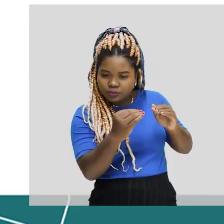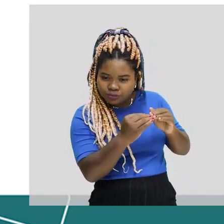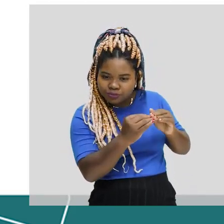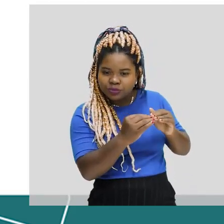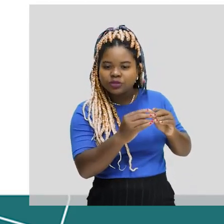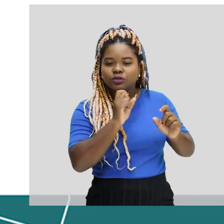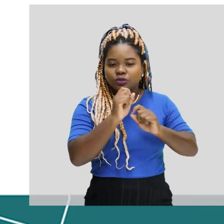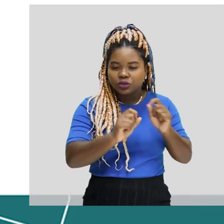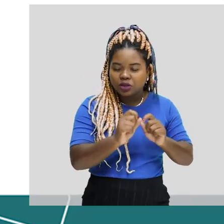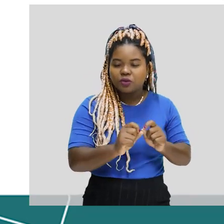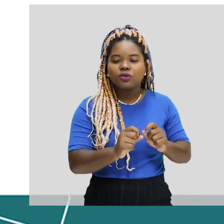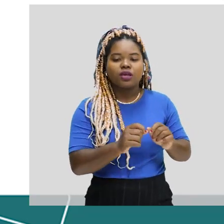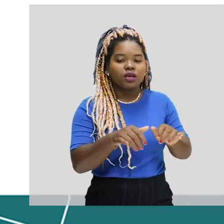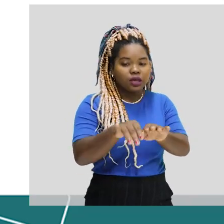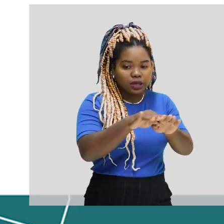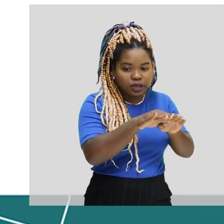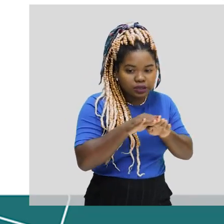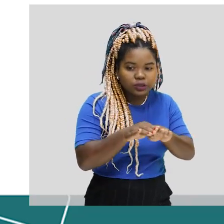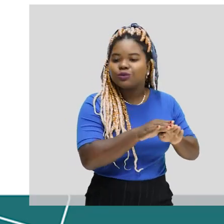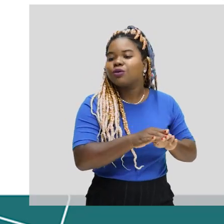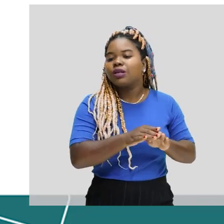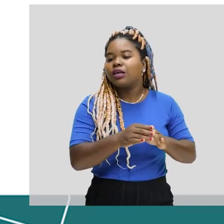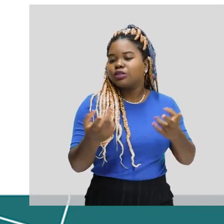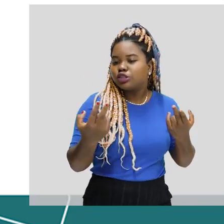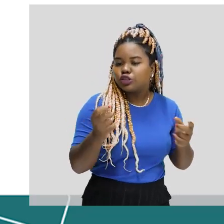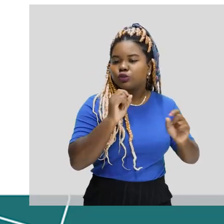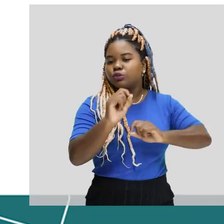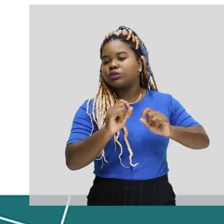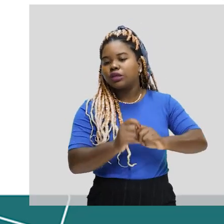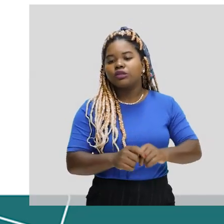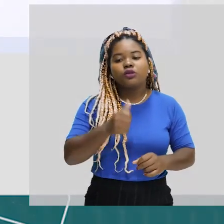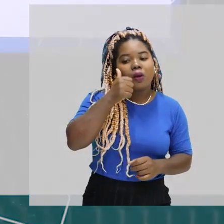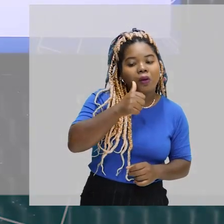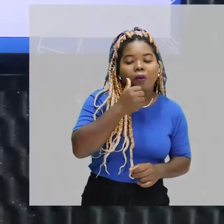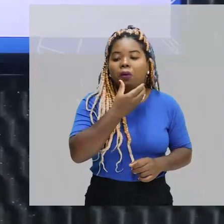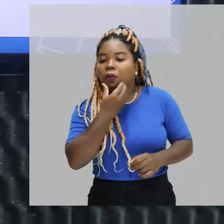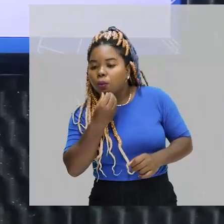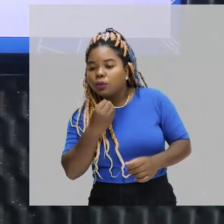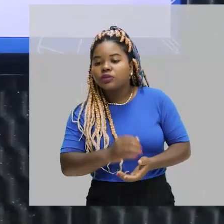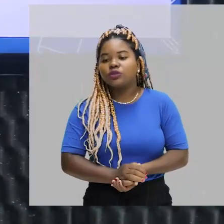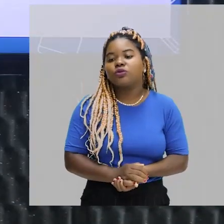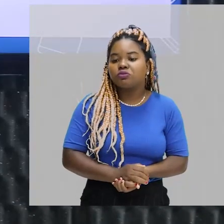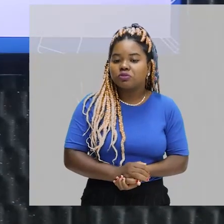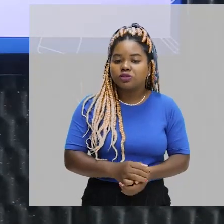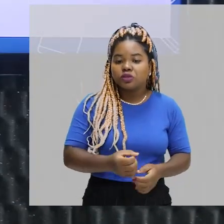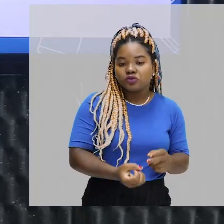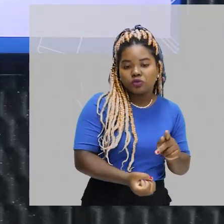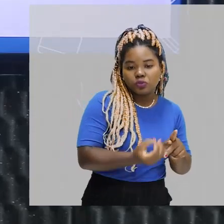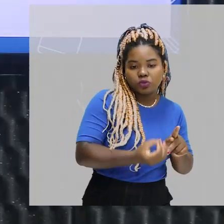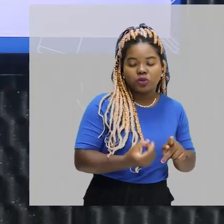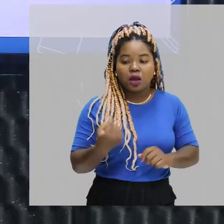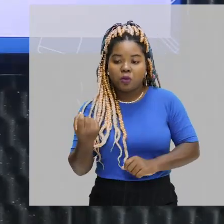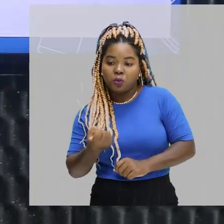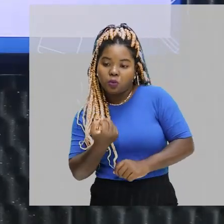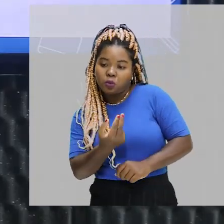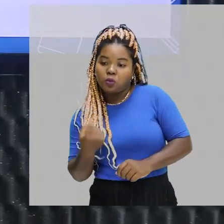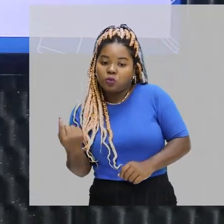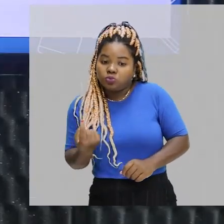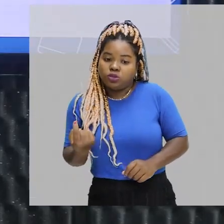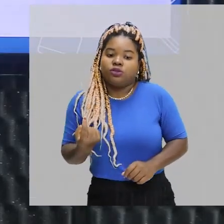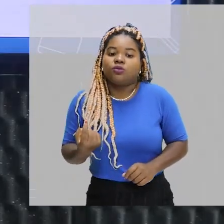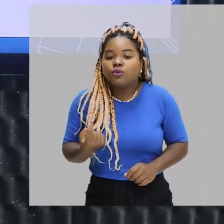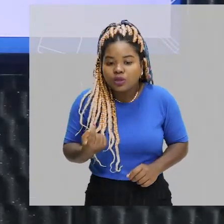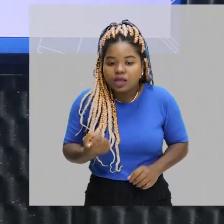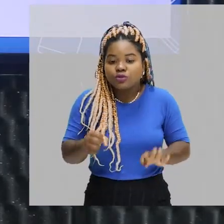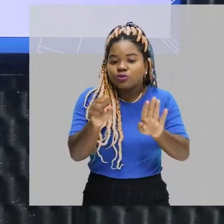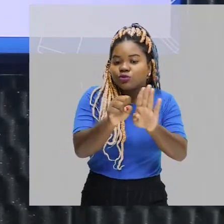e igualdade de número e pessoa entre verbo e sujeito. Então a concordância gramatical vai tratar dessa igualdade de gênero